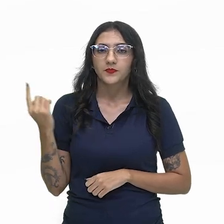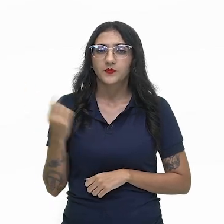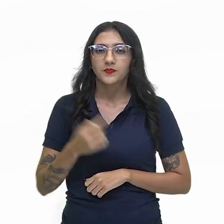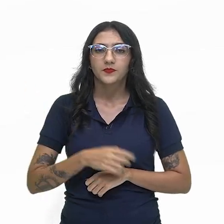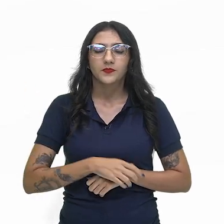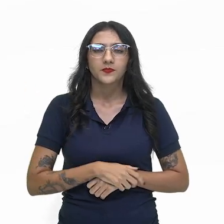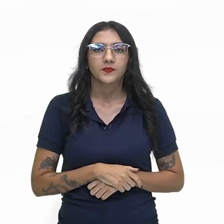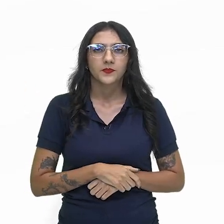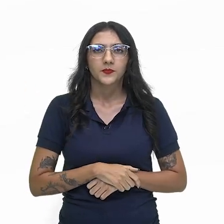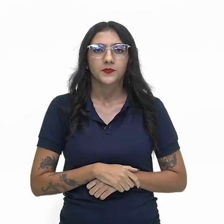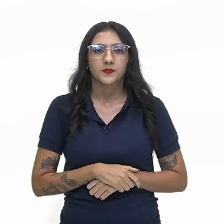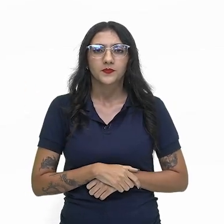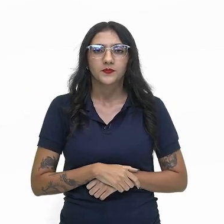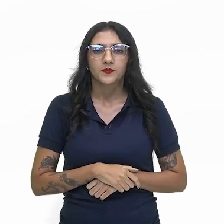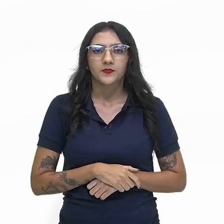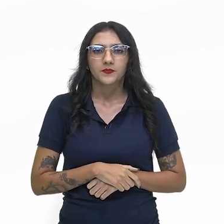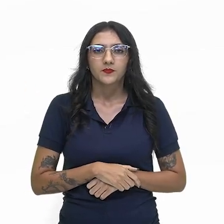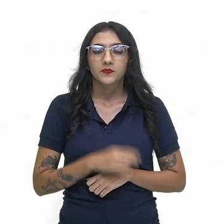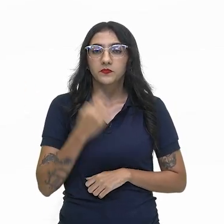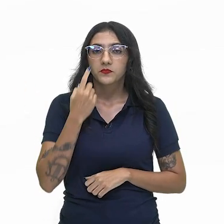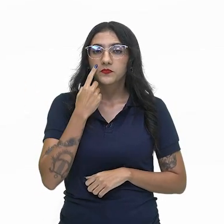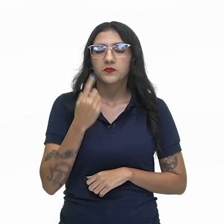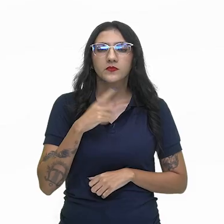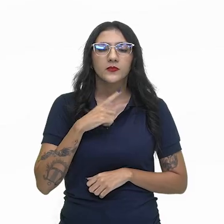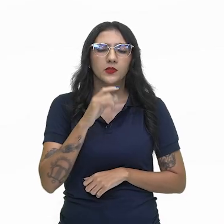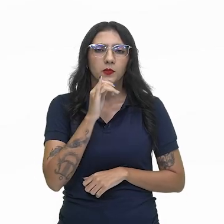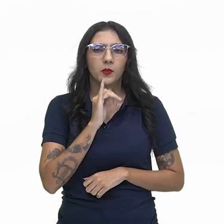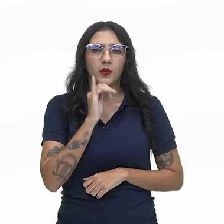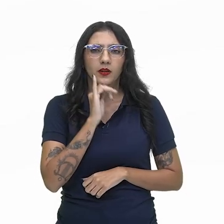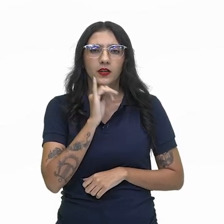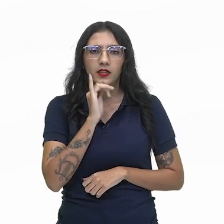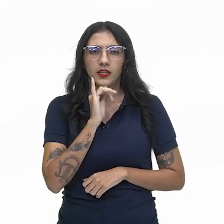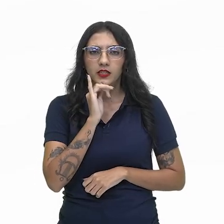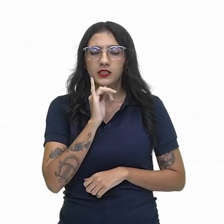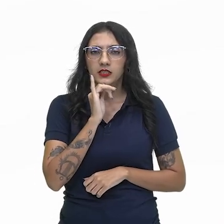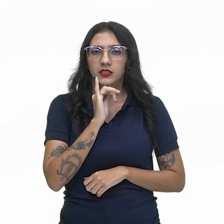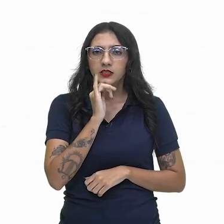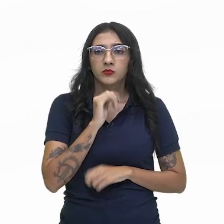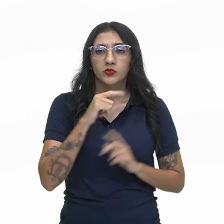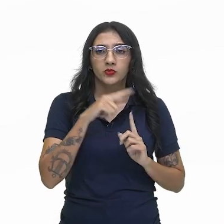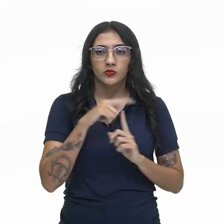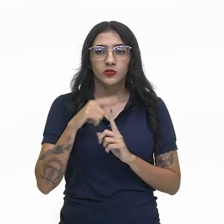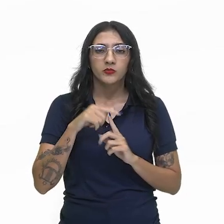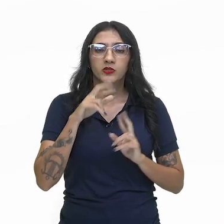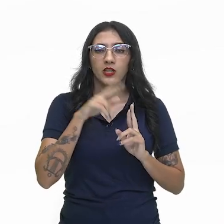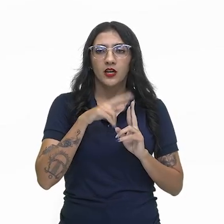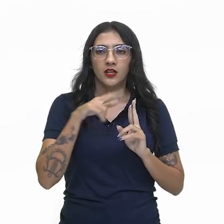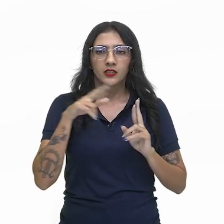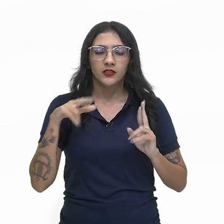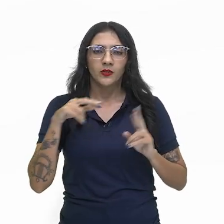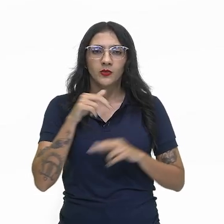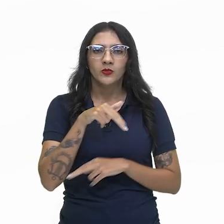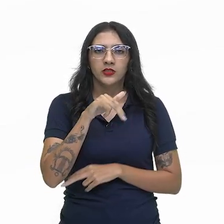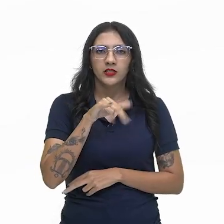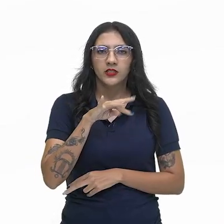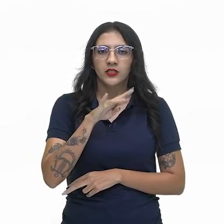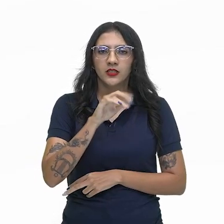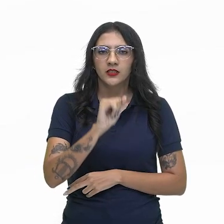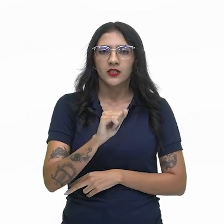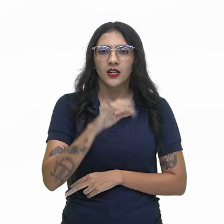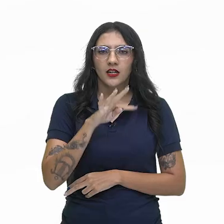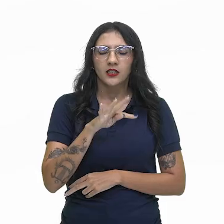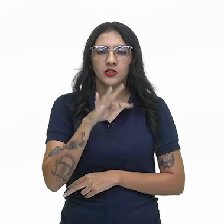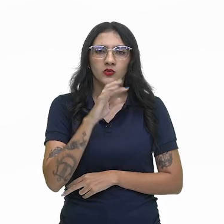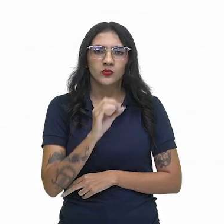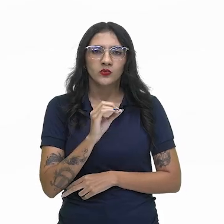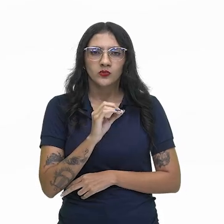ó. Observe aí que eu tenho um exemplo, né, de uma reação do nitrato de